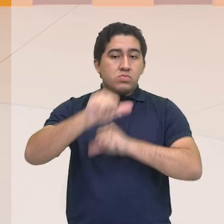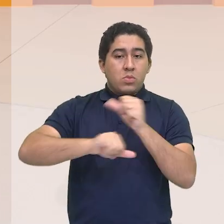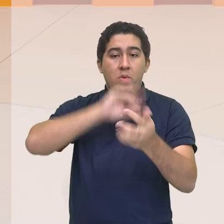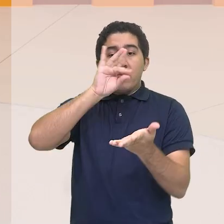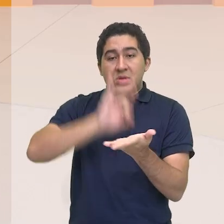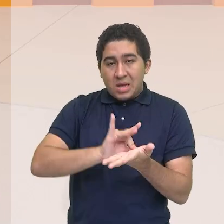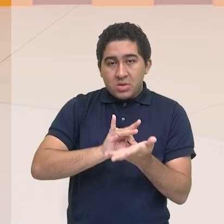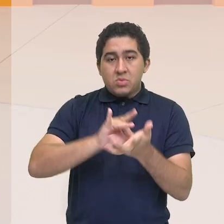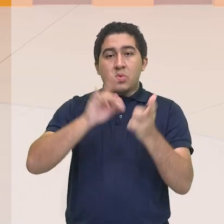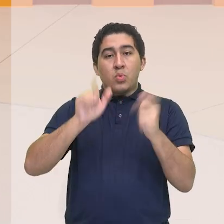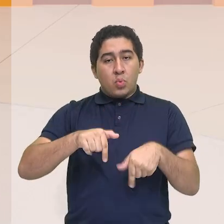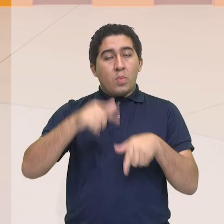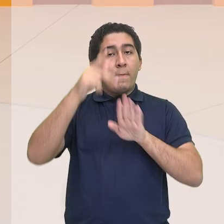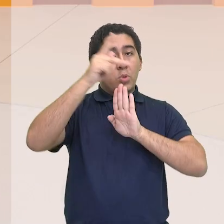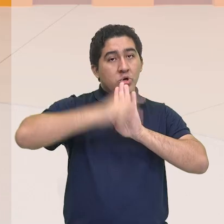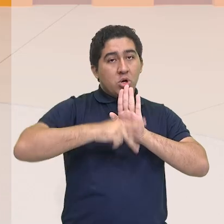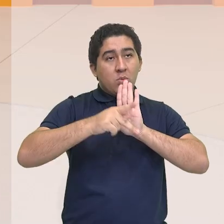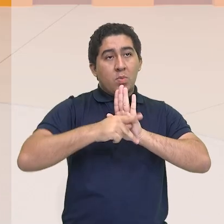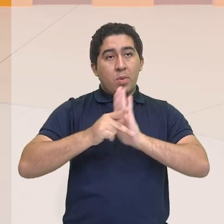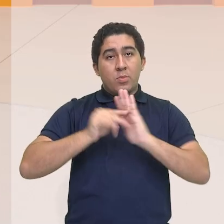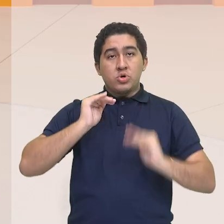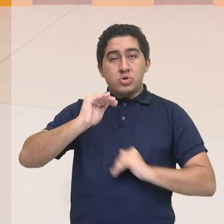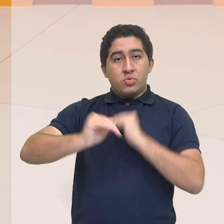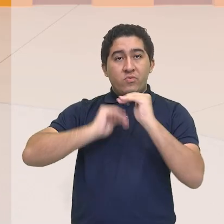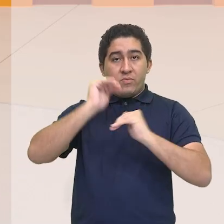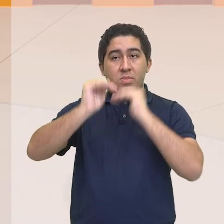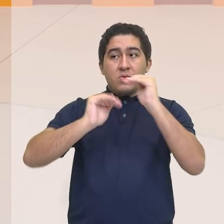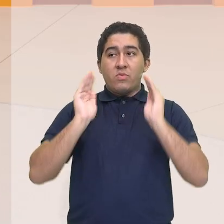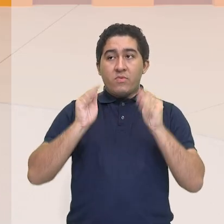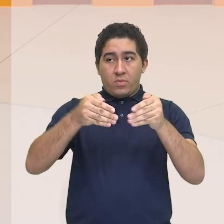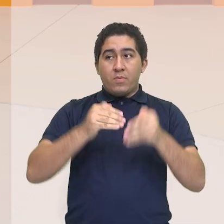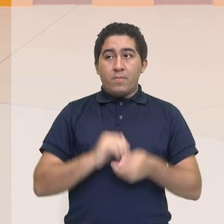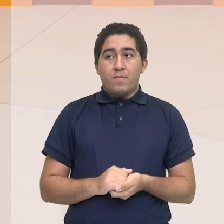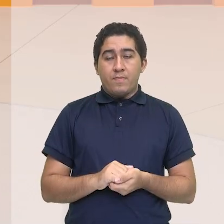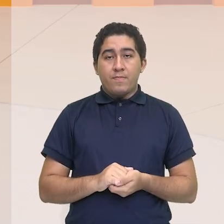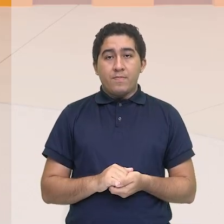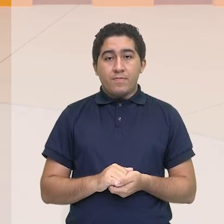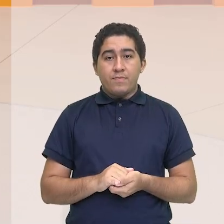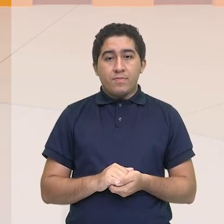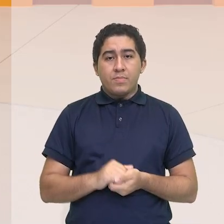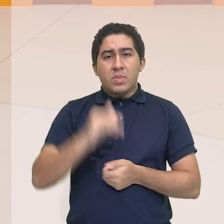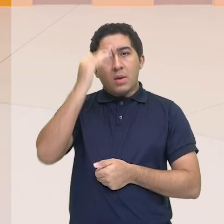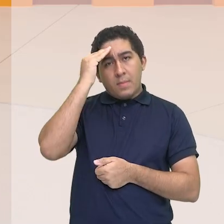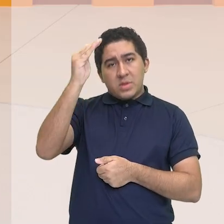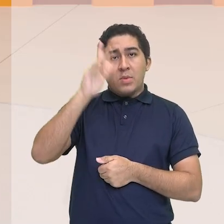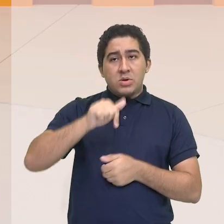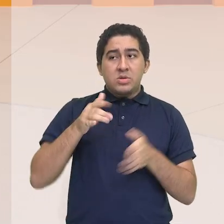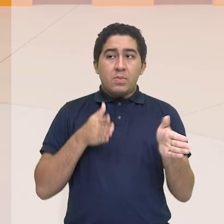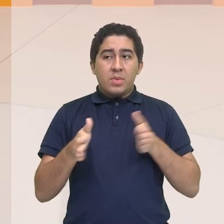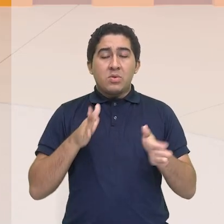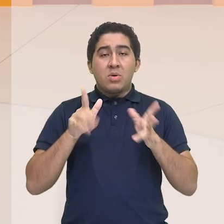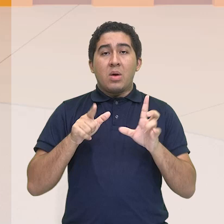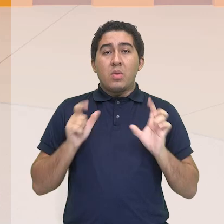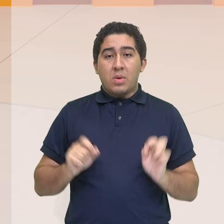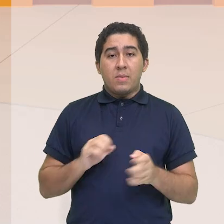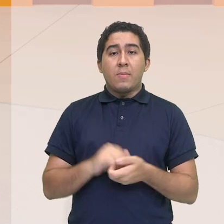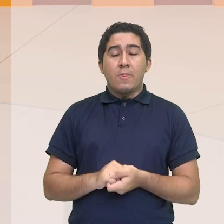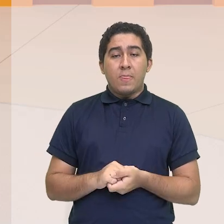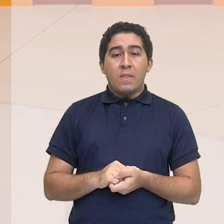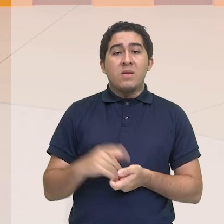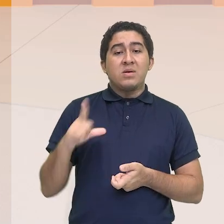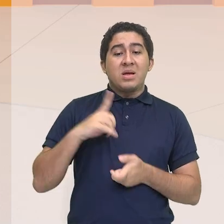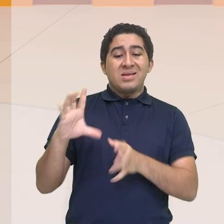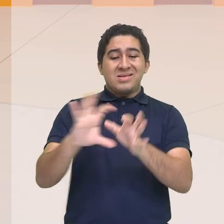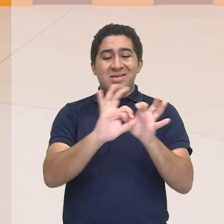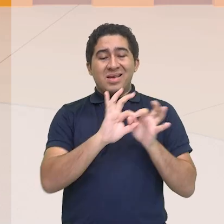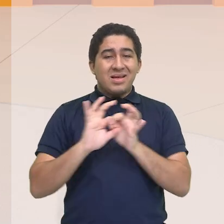dos grandes projetos desenvolvimentistas. O grande lema desse período era o chamado integrar